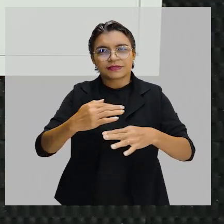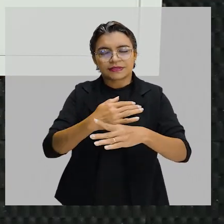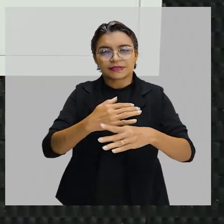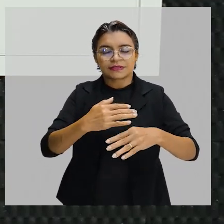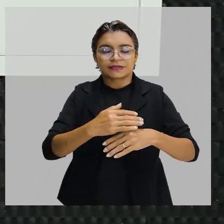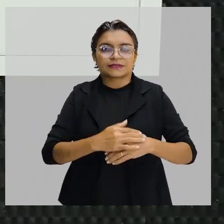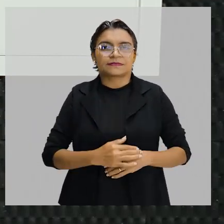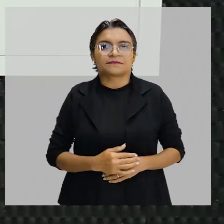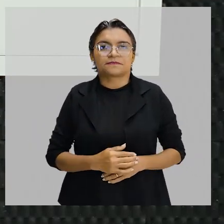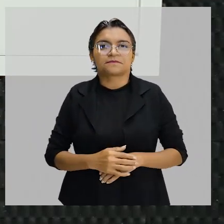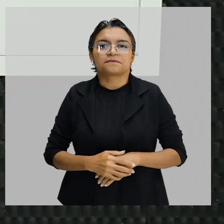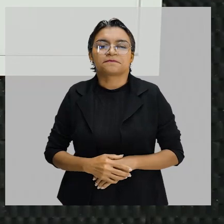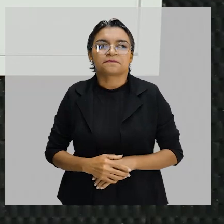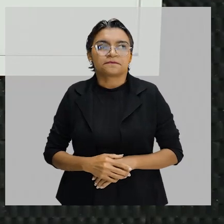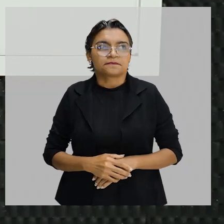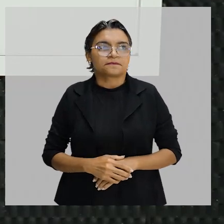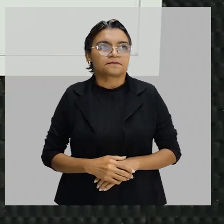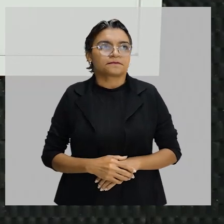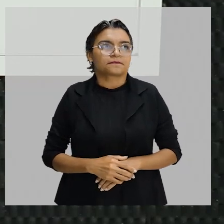A vida na cidade.